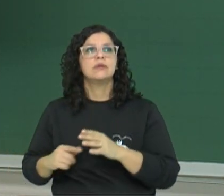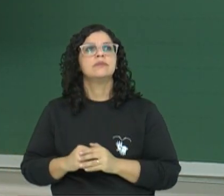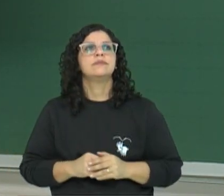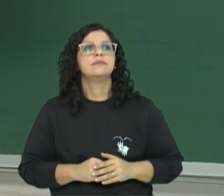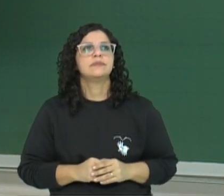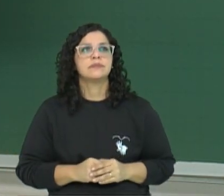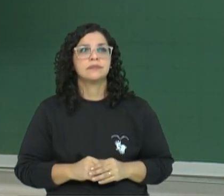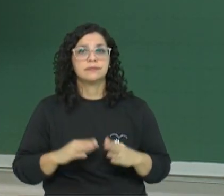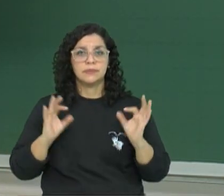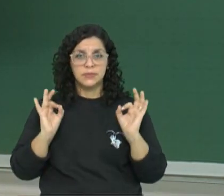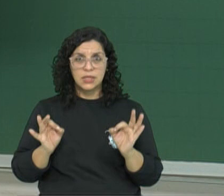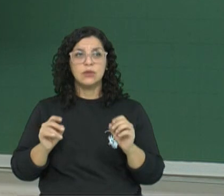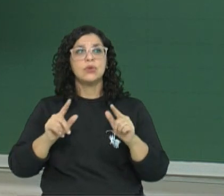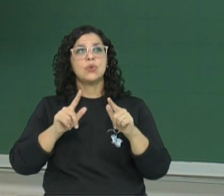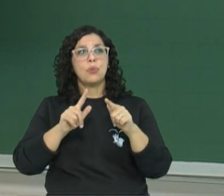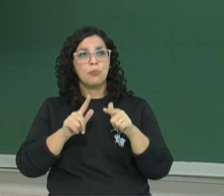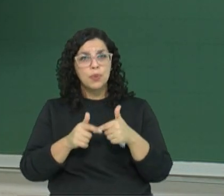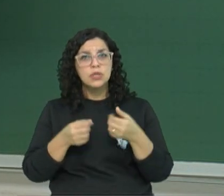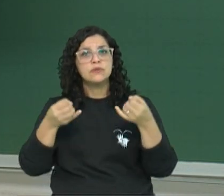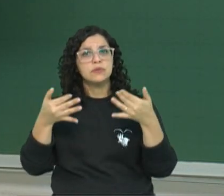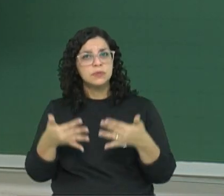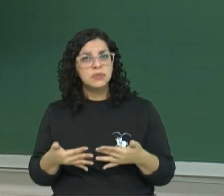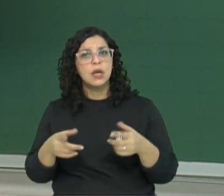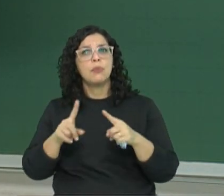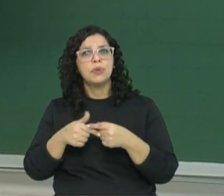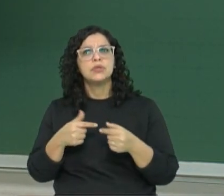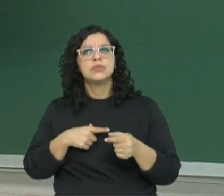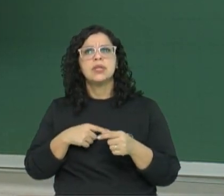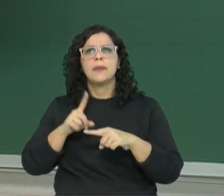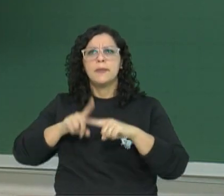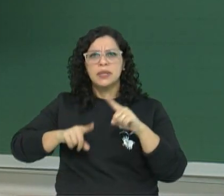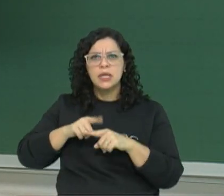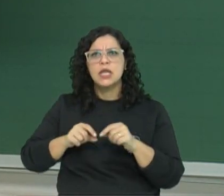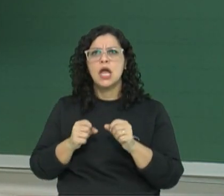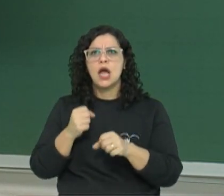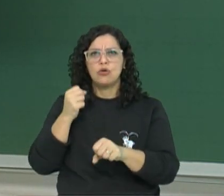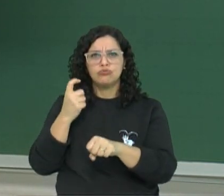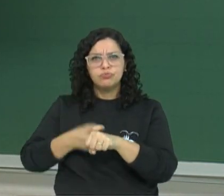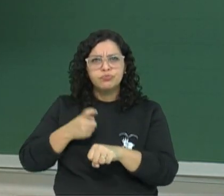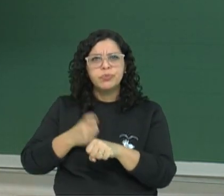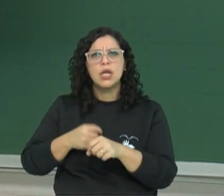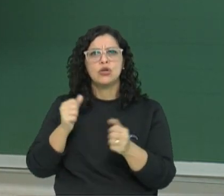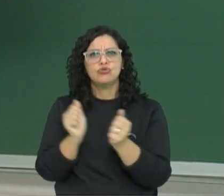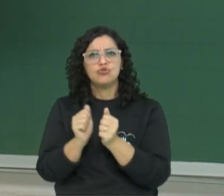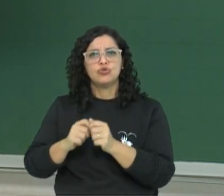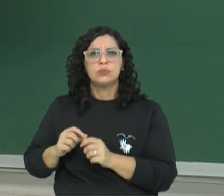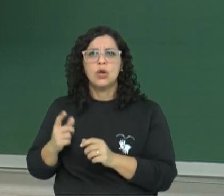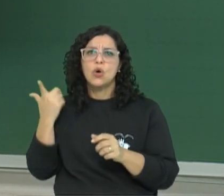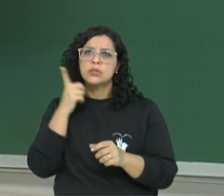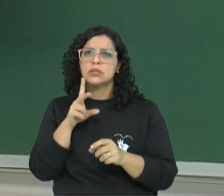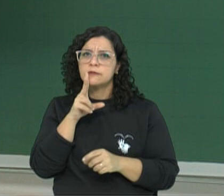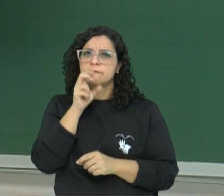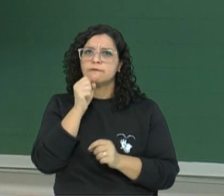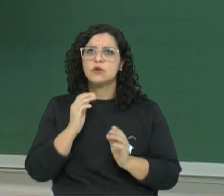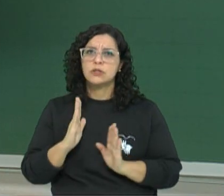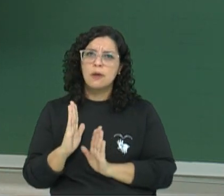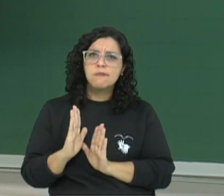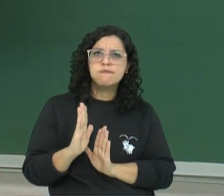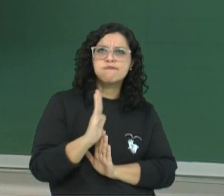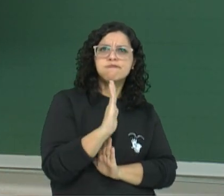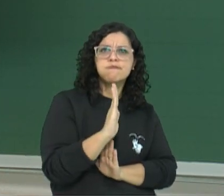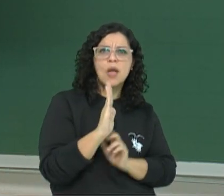solo, certo? Então, aqui é feito todo um estaqueamento, né, todo um processo para você poder segurar essa força